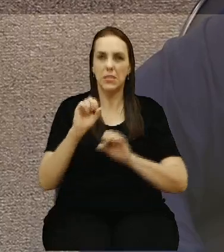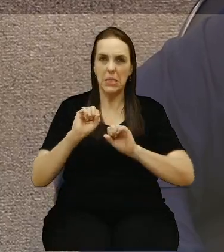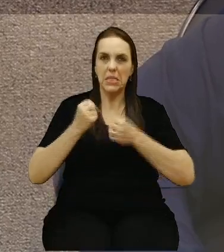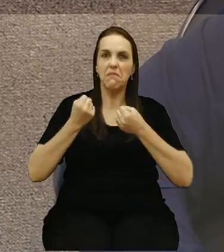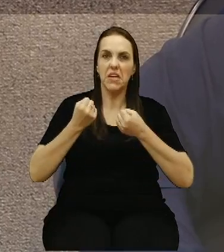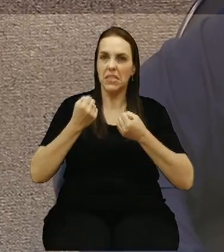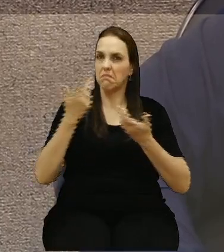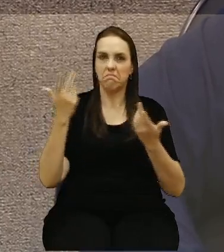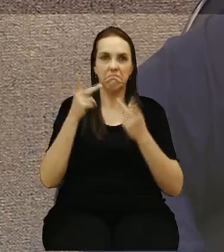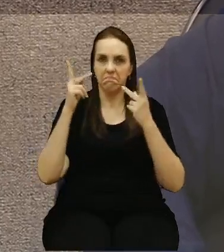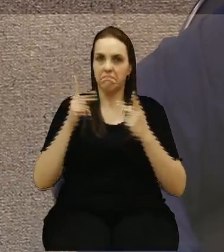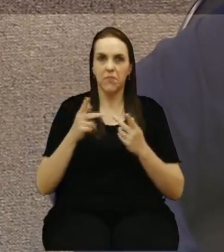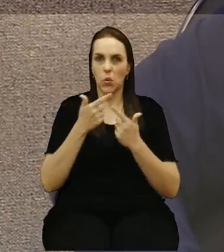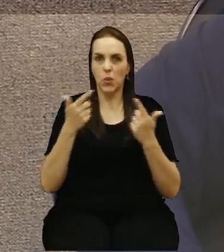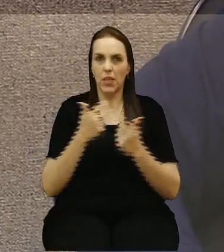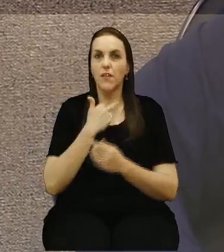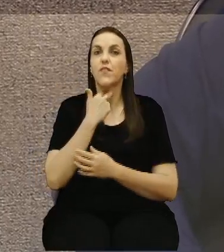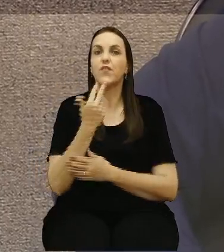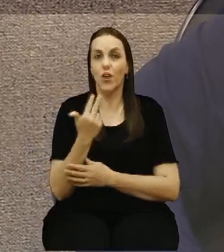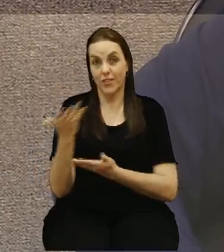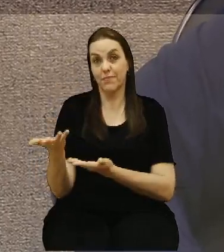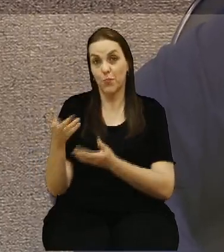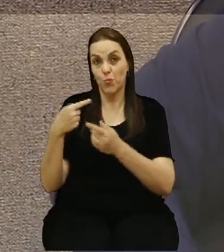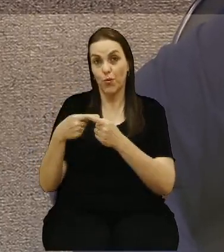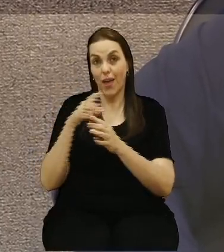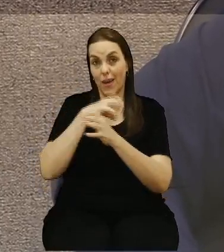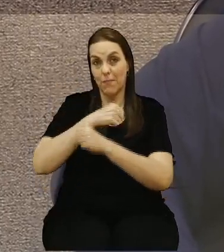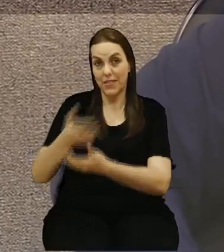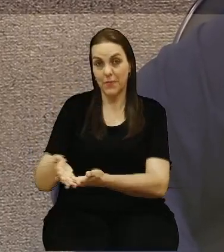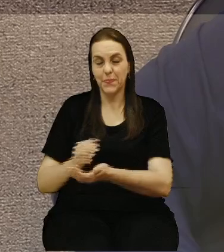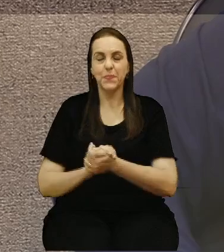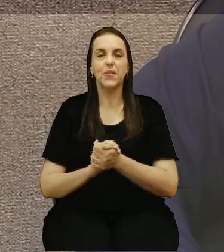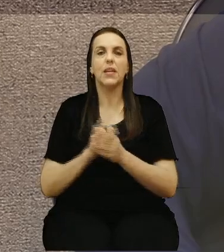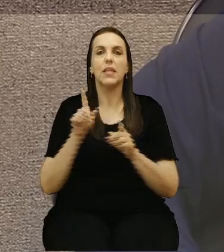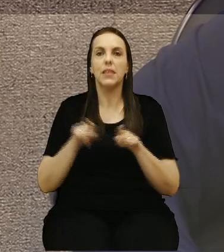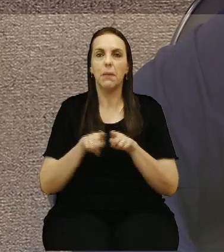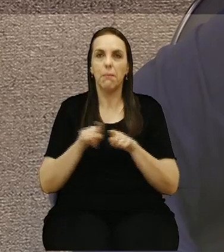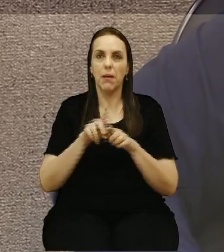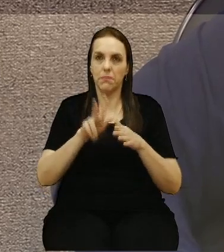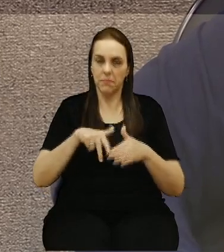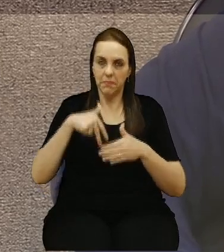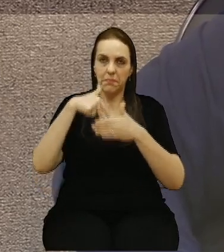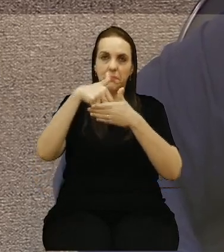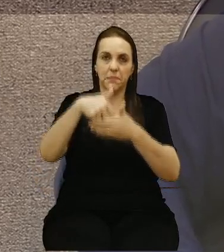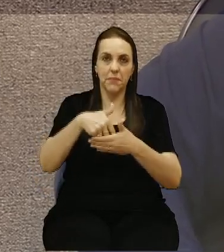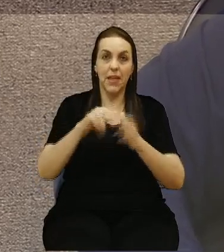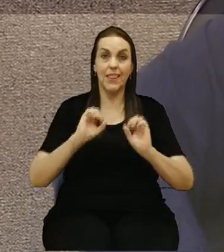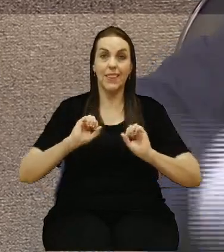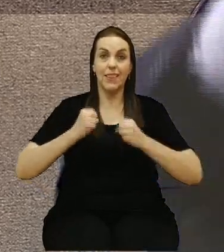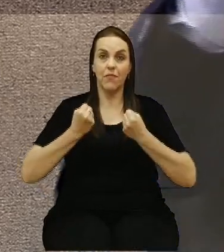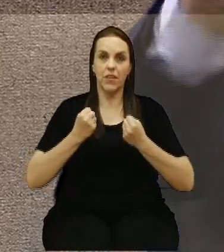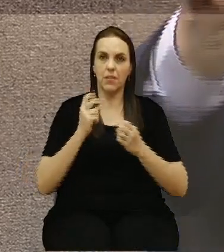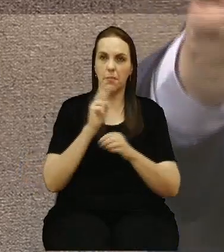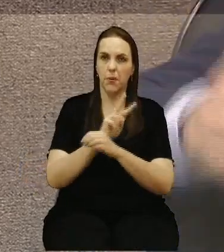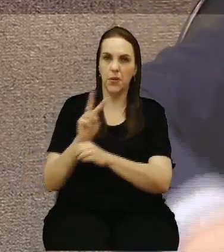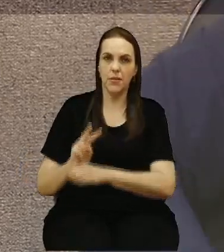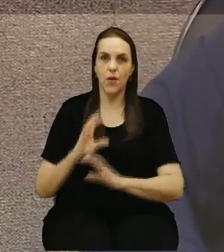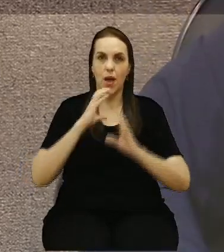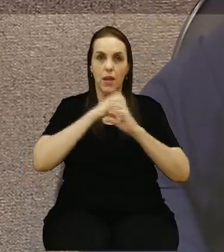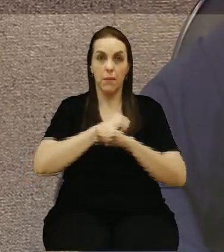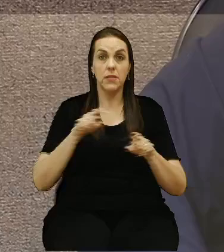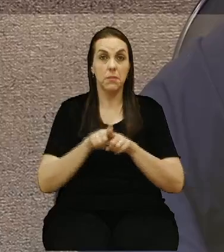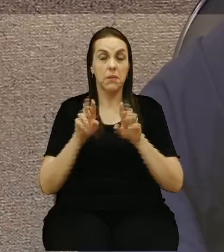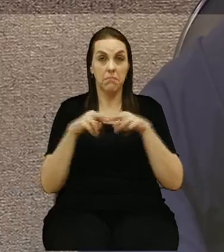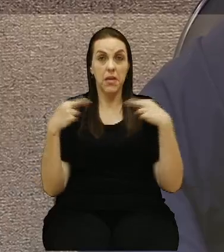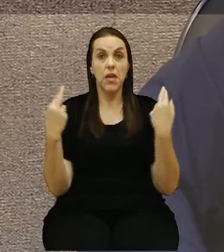têm voz, né? E também na condição de membro da Frente Parlamentar em Defesa dos Animais, né? Defesa e Proteção dos Animais, onde já tivemos reuniões, inclusive, na